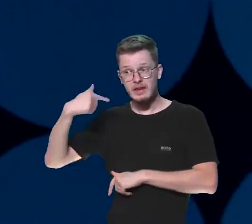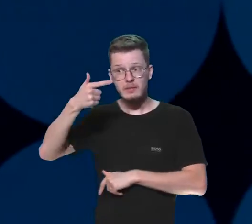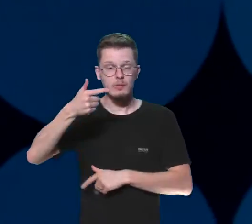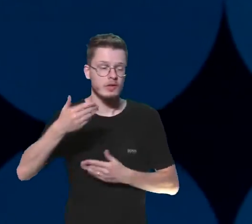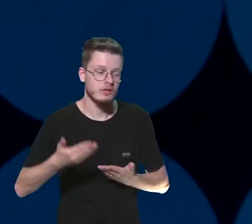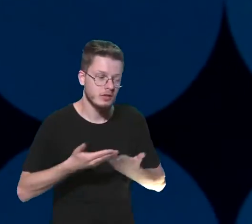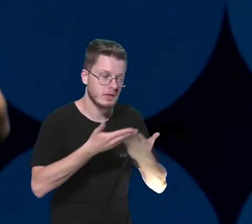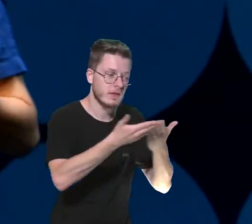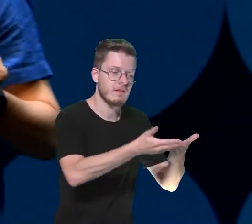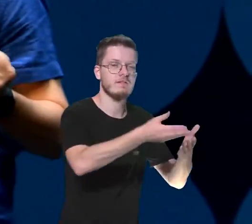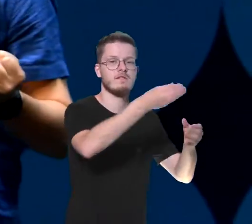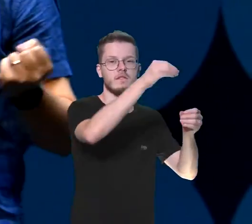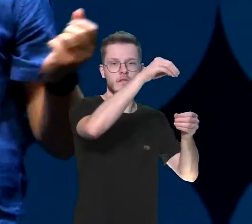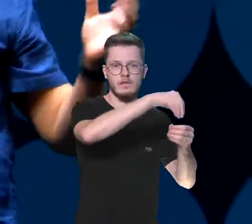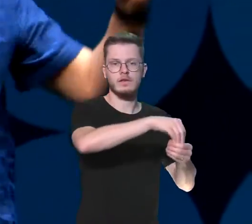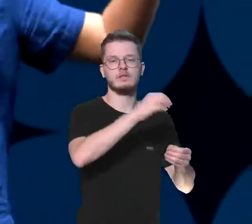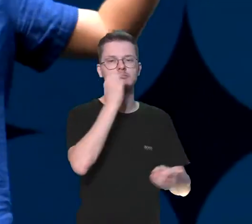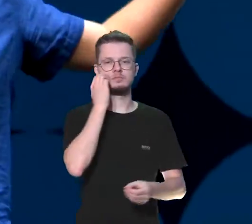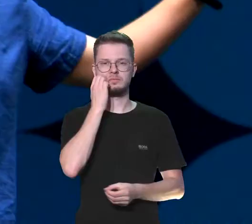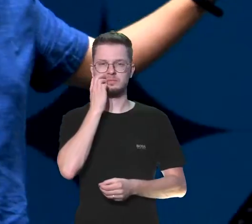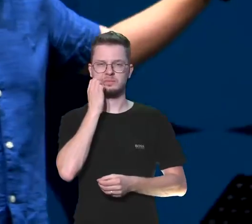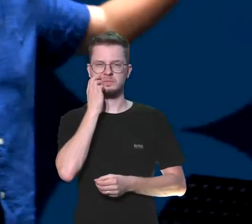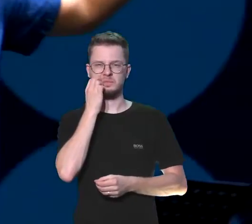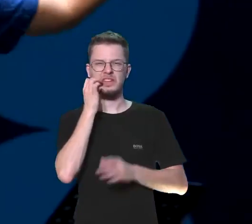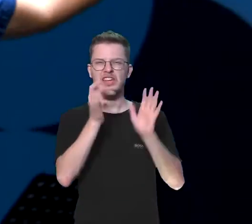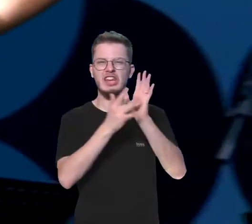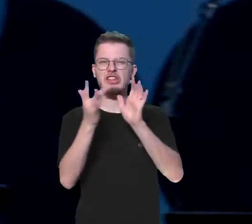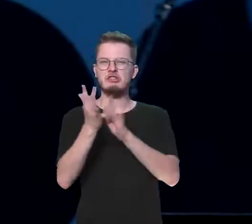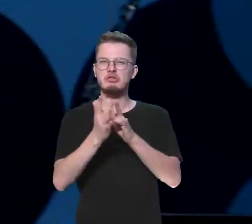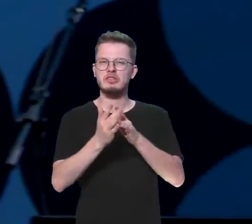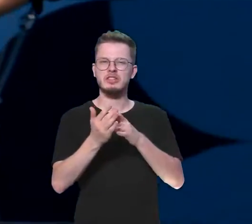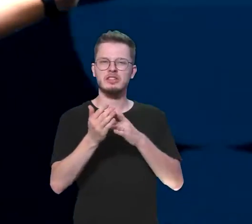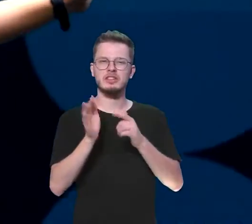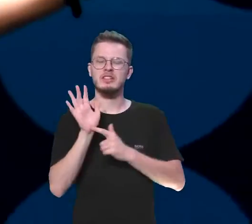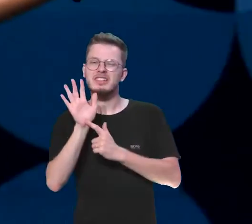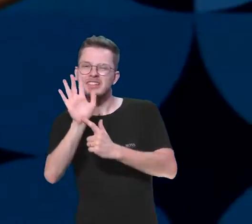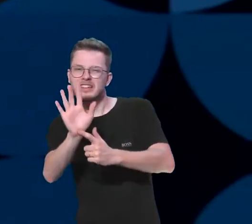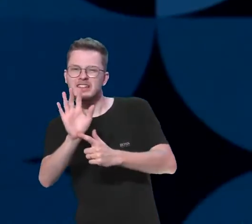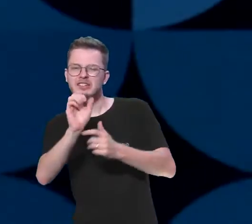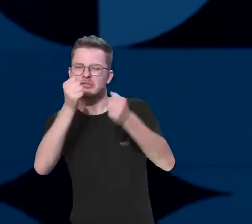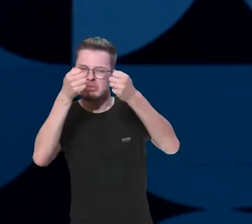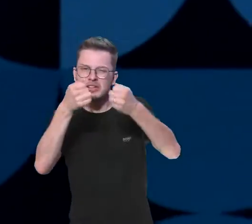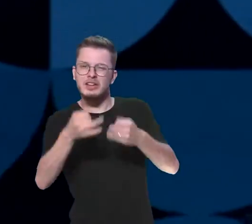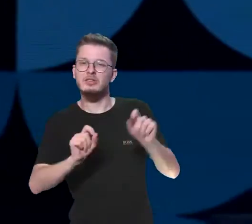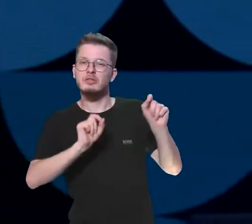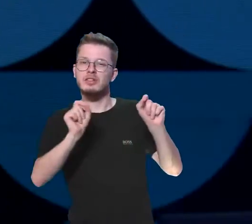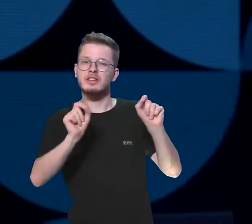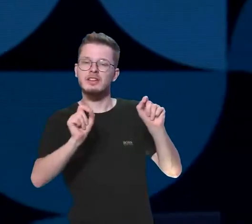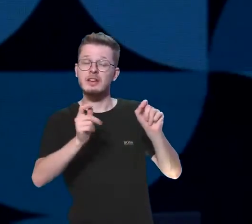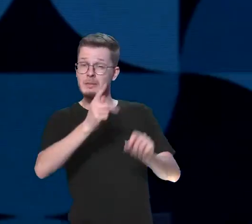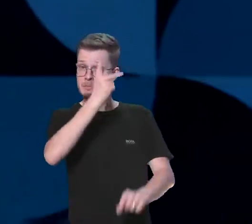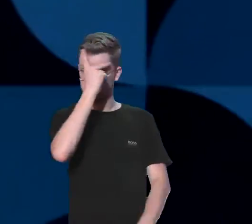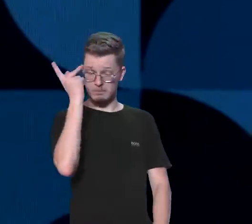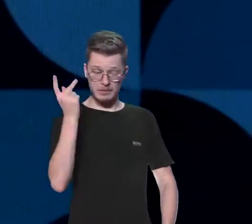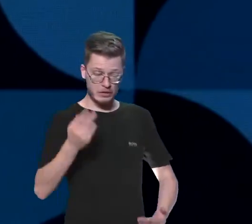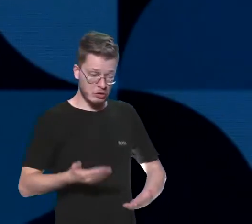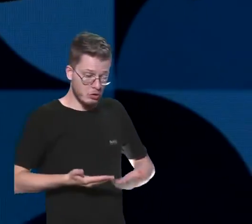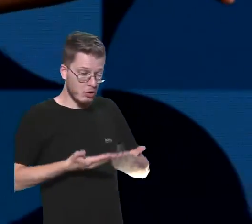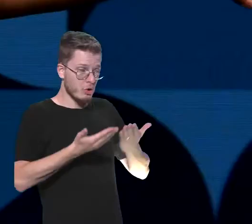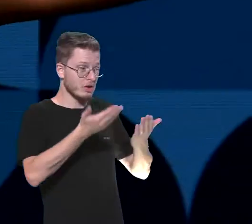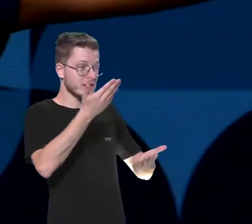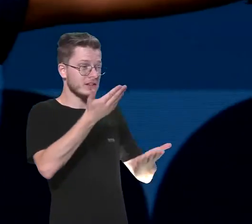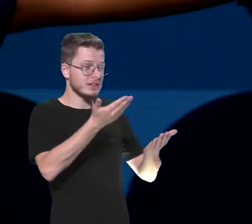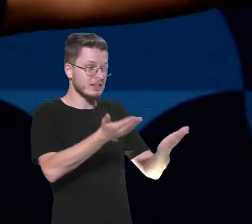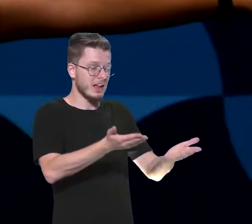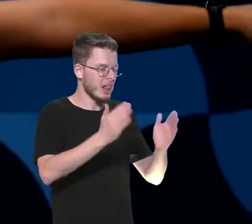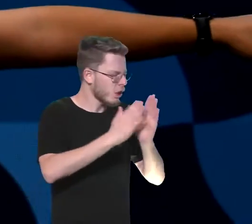no altar do Senhor, oferecendo a oferta, adoração, louvor, e se lembra que tem ponta